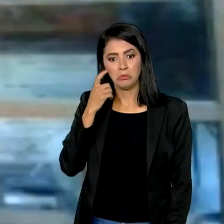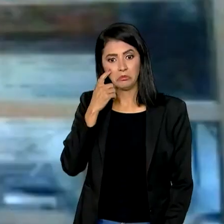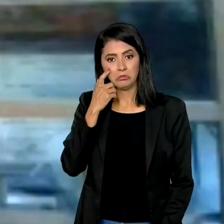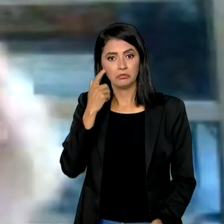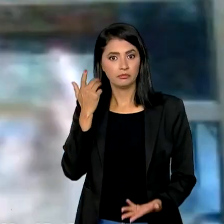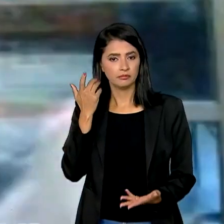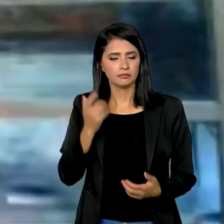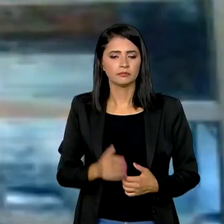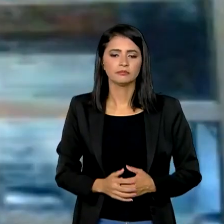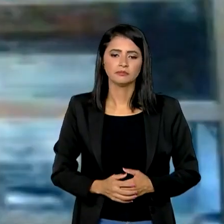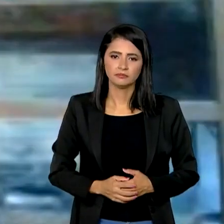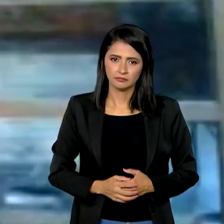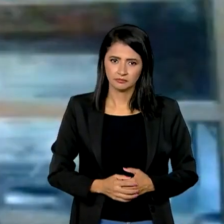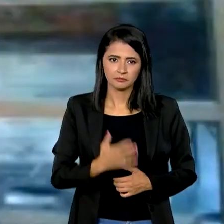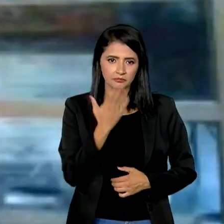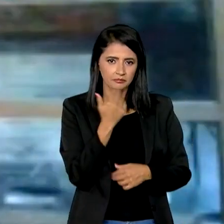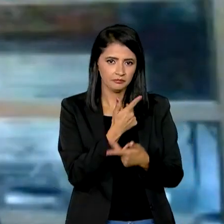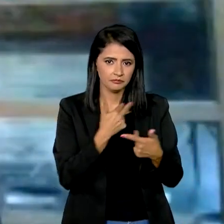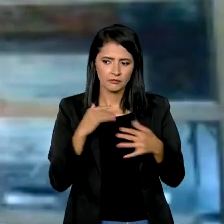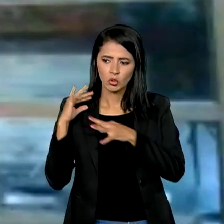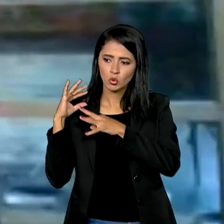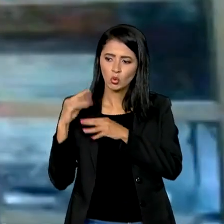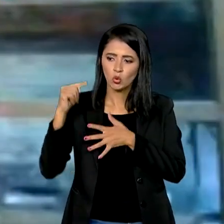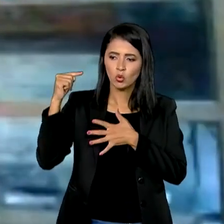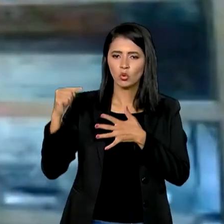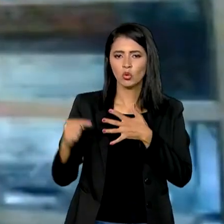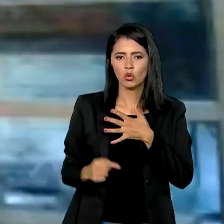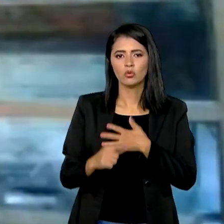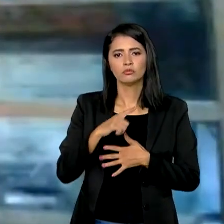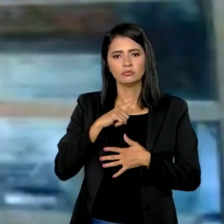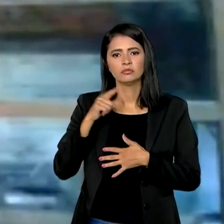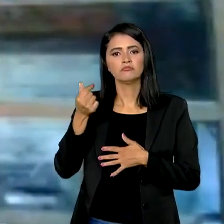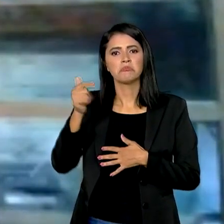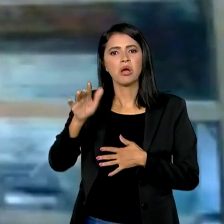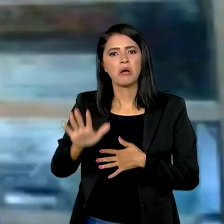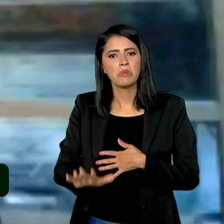0,95%. Os alimentos como um todo, eles tiveram